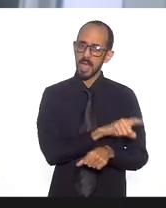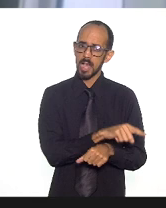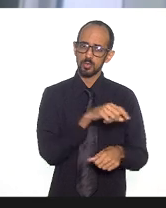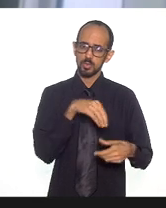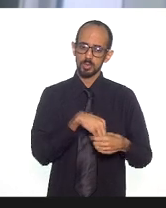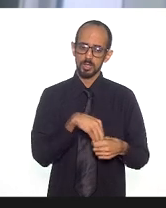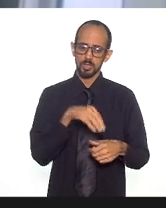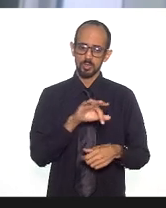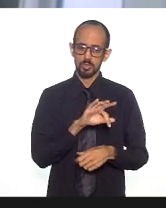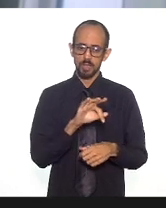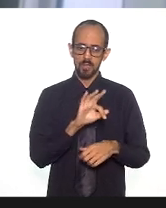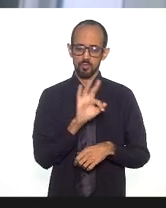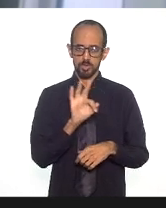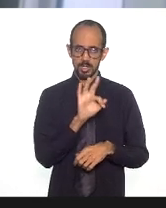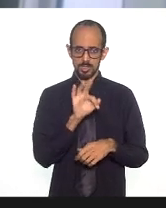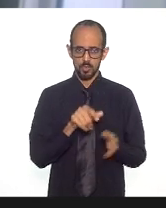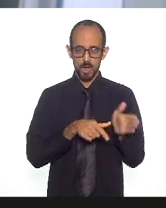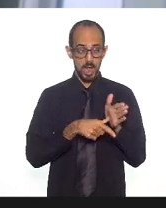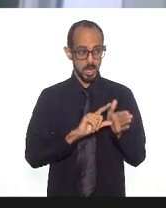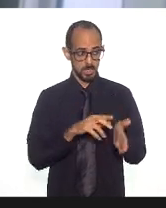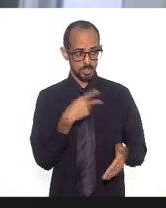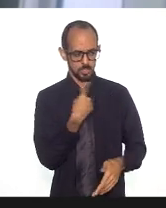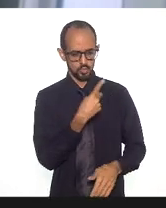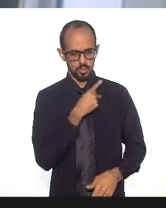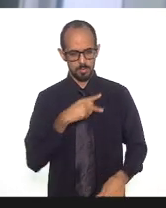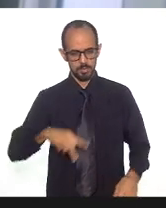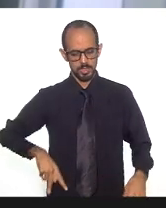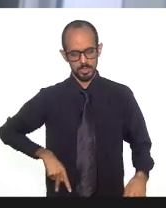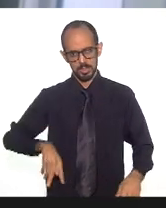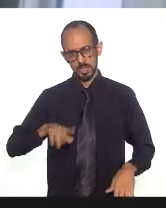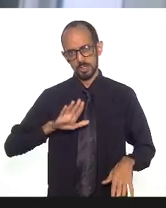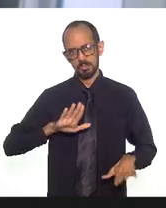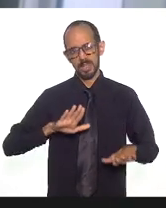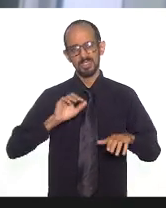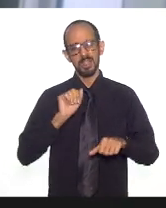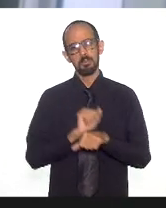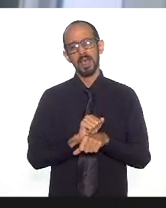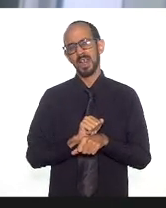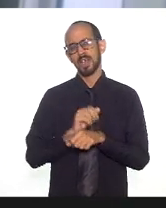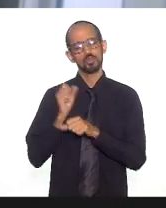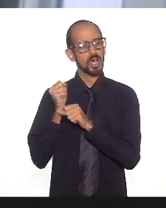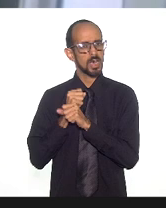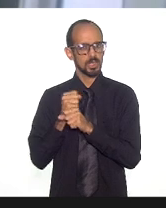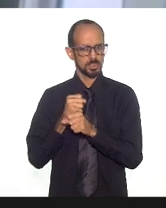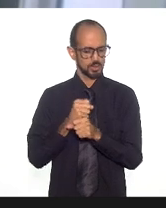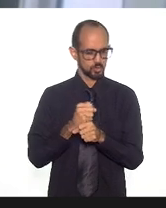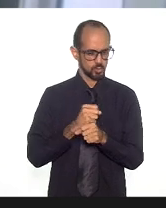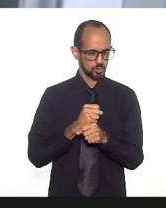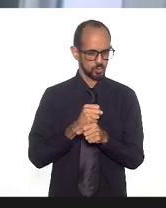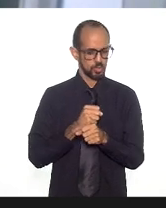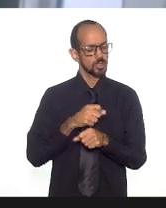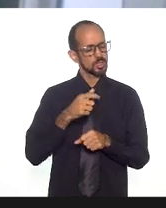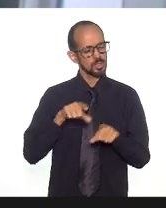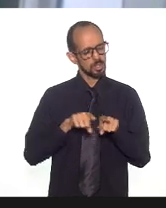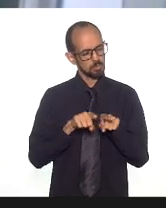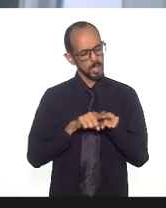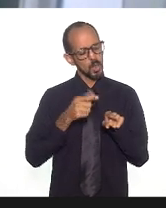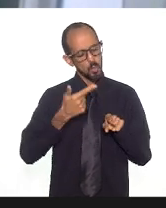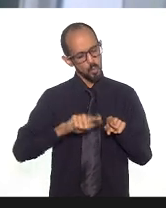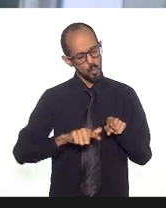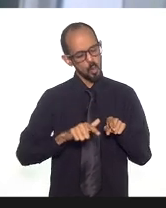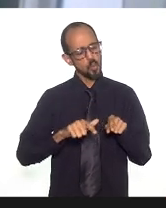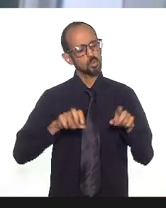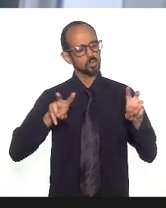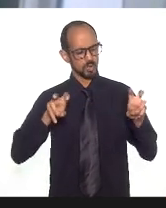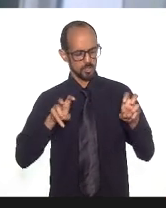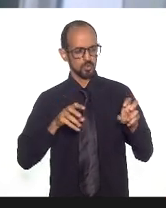antes de sua chegada à presidência, eu quero dizer isso aqui, mas estão travados há muitos anos. Então, entre outros pontos que Vossa Senhoria vai abordar, por favor, pediria